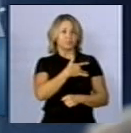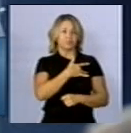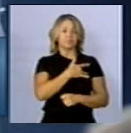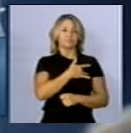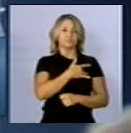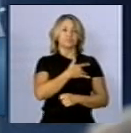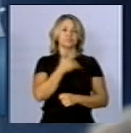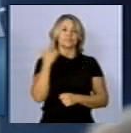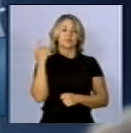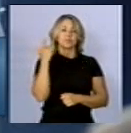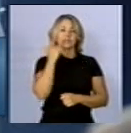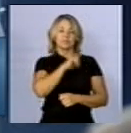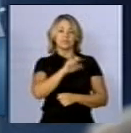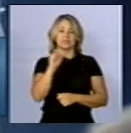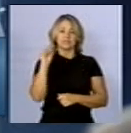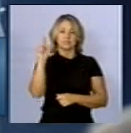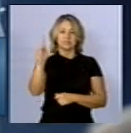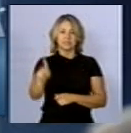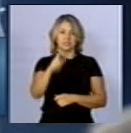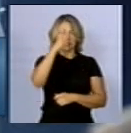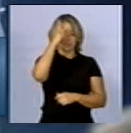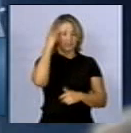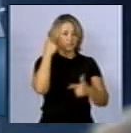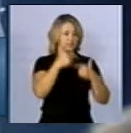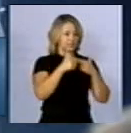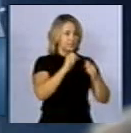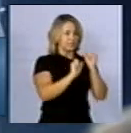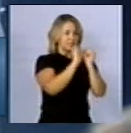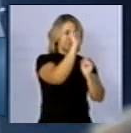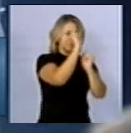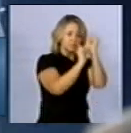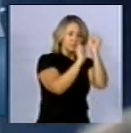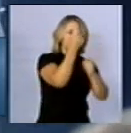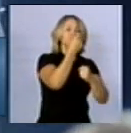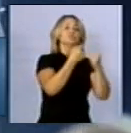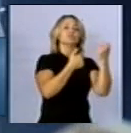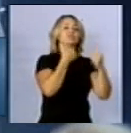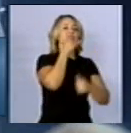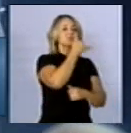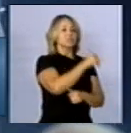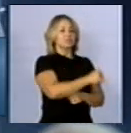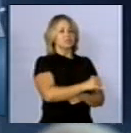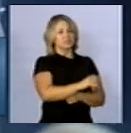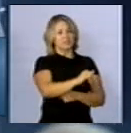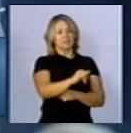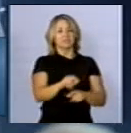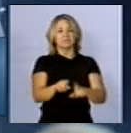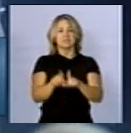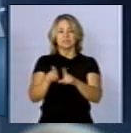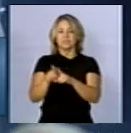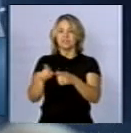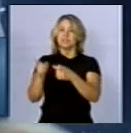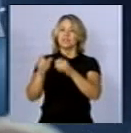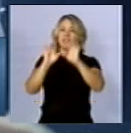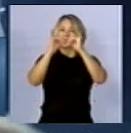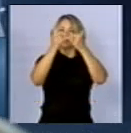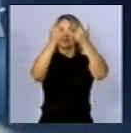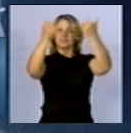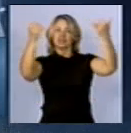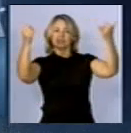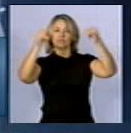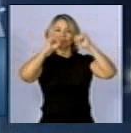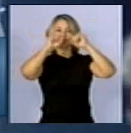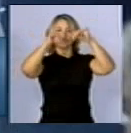da aposentadoria aos trabalhadores das usinas da suvitações e das linhas de transmissão